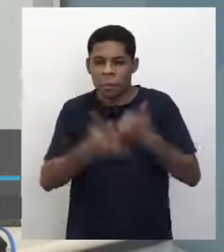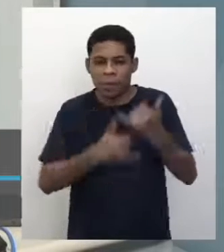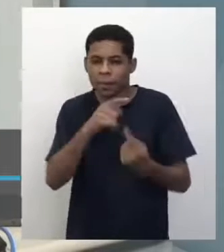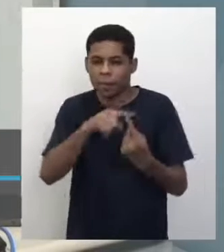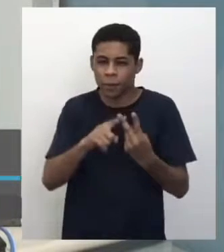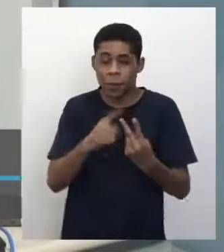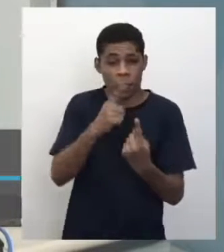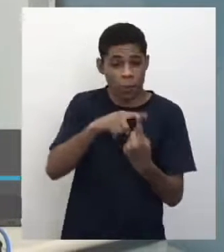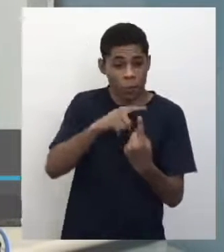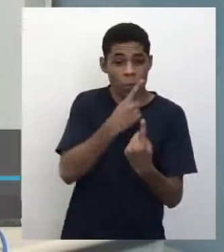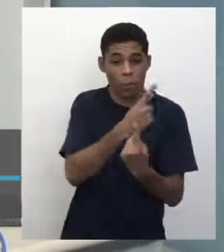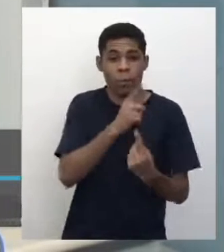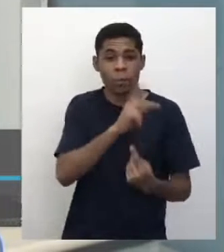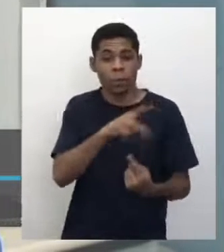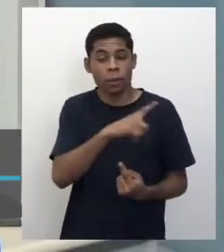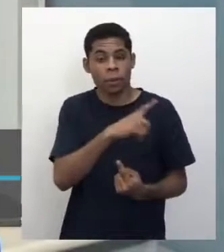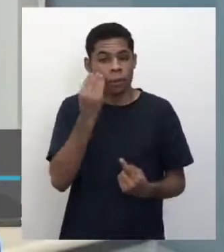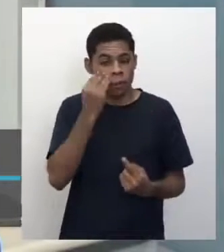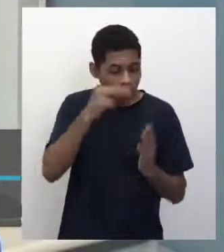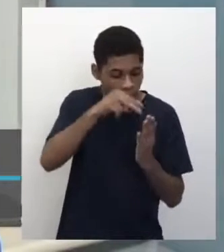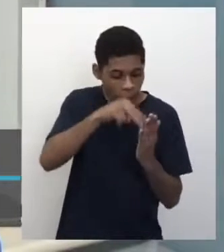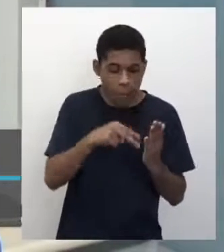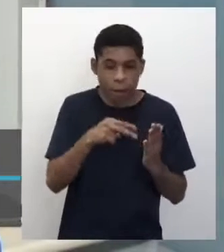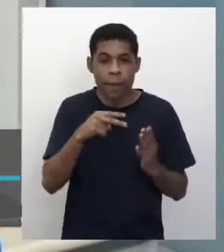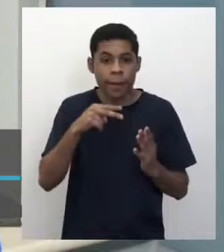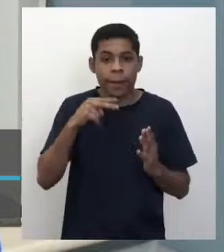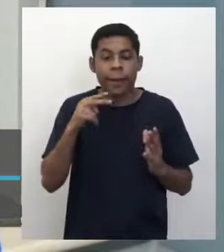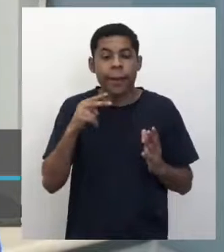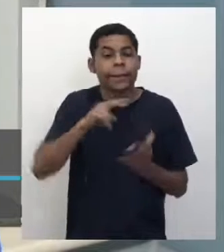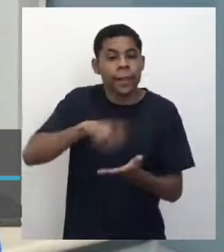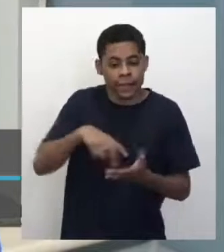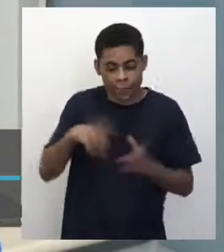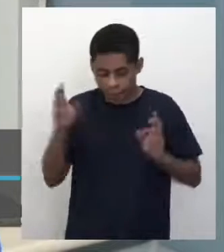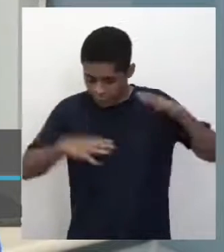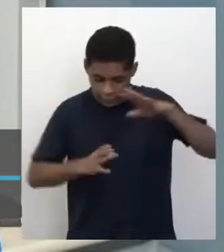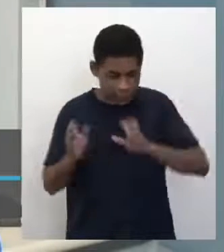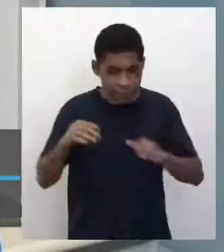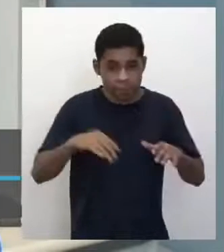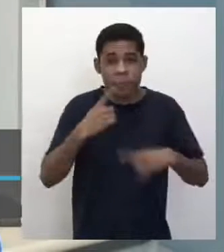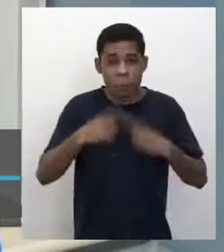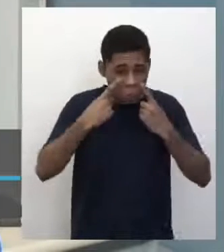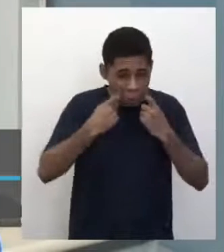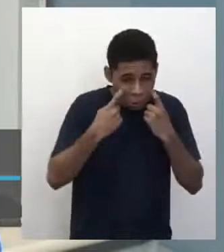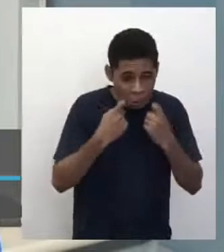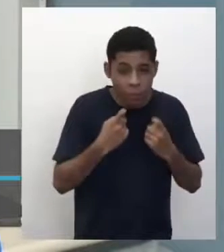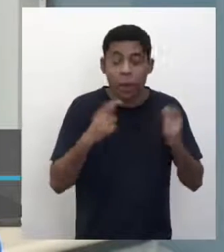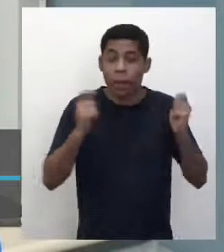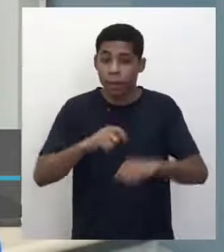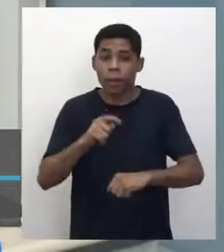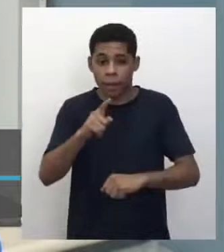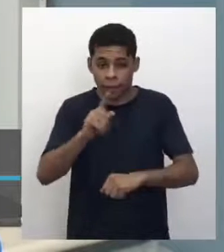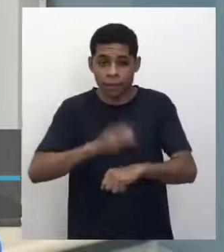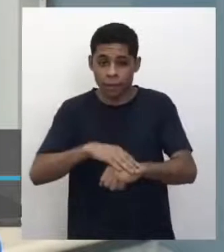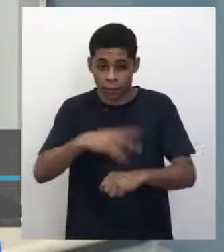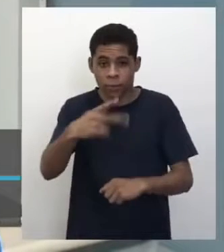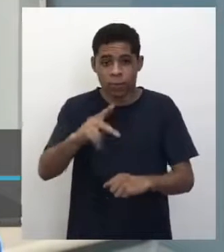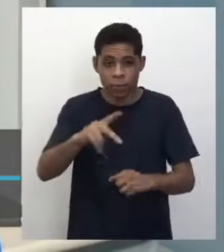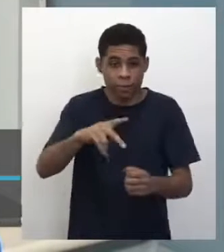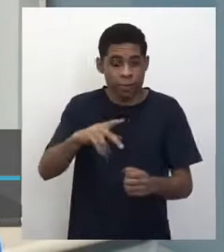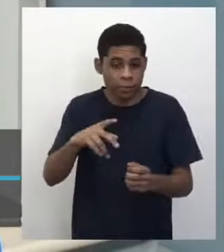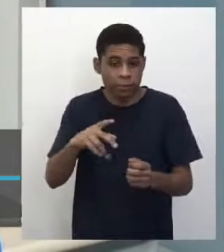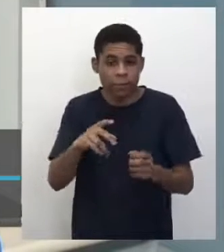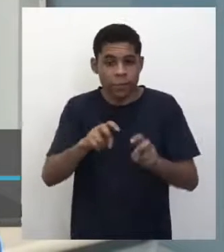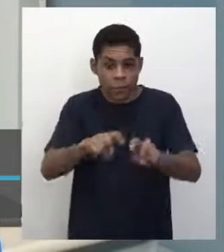Uma, o professor interpretou o texto dançando do jeito que vocês escolheram, que é uma coisa que a gente pode fazer em sala. Sim, né? sim. E outra, a gente pegou uma